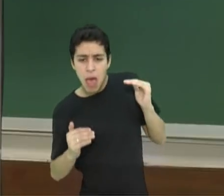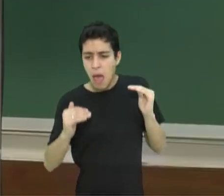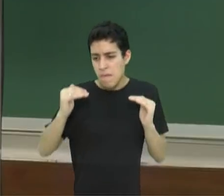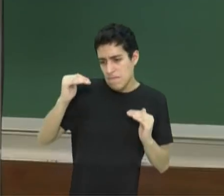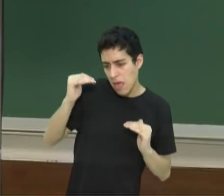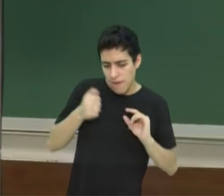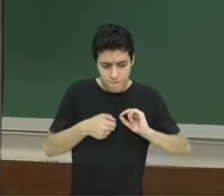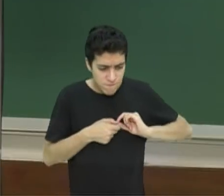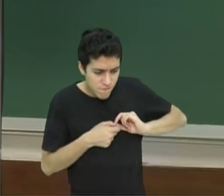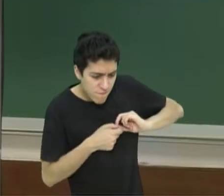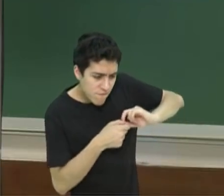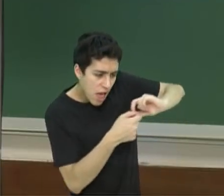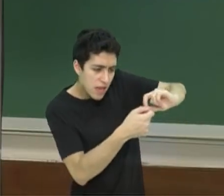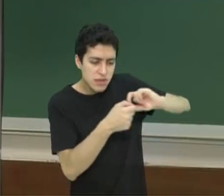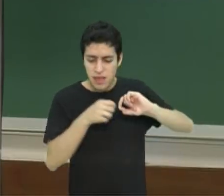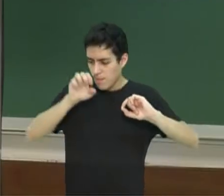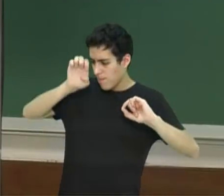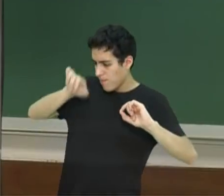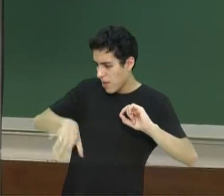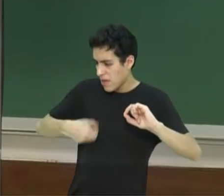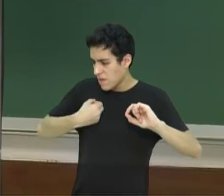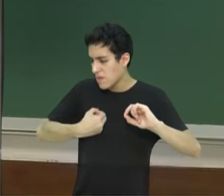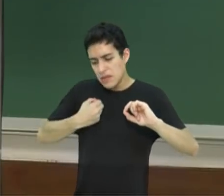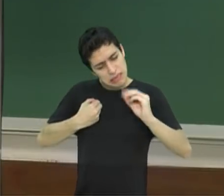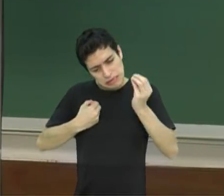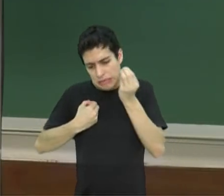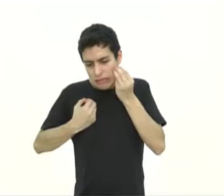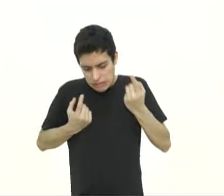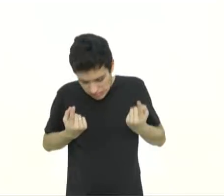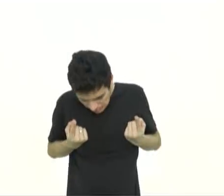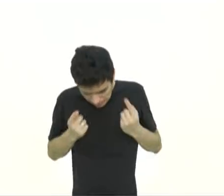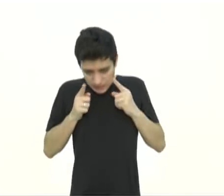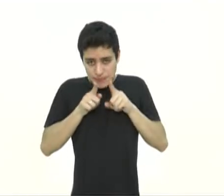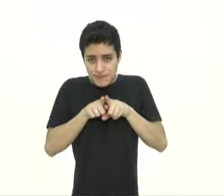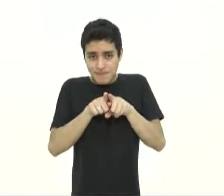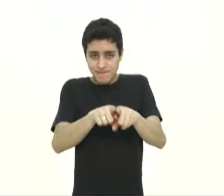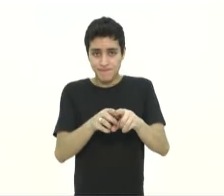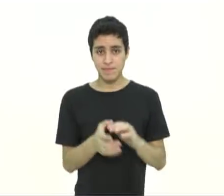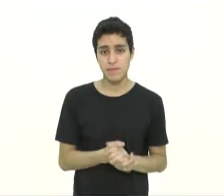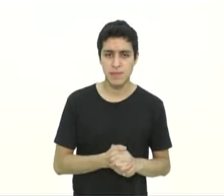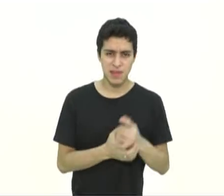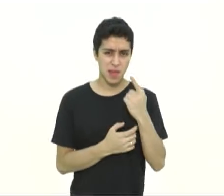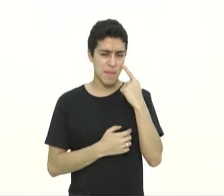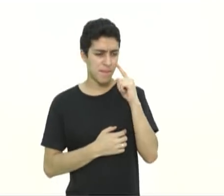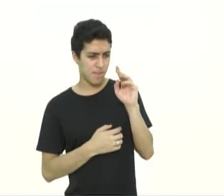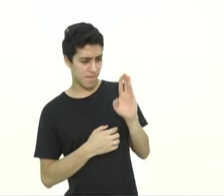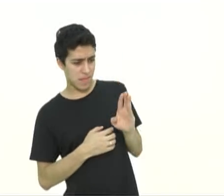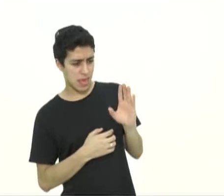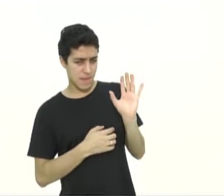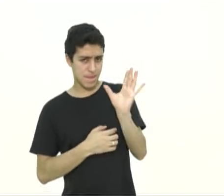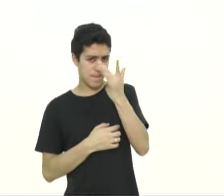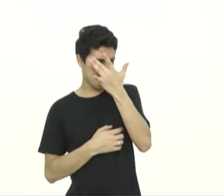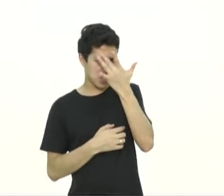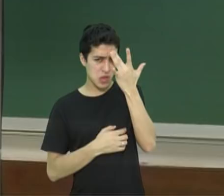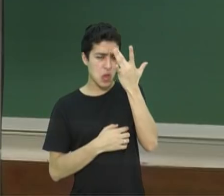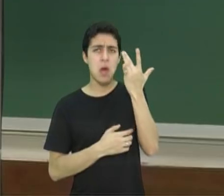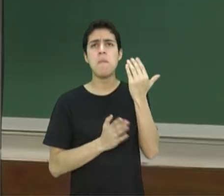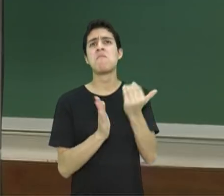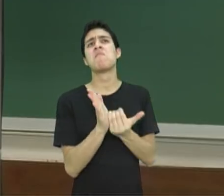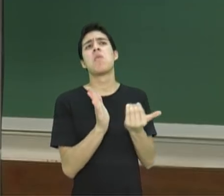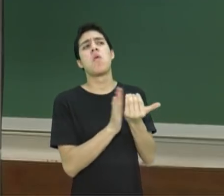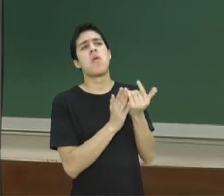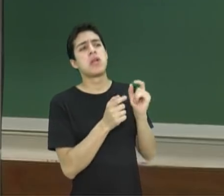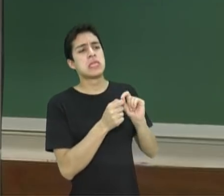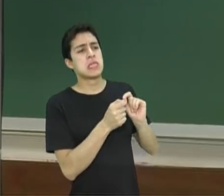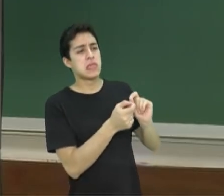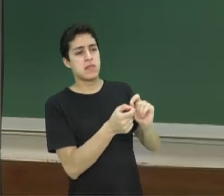esses afazeres e o seu bem-estar. Na letra B, nós temos uma pessoa com muitas atividades. Professora, mas ele é uma